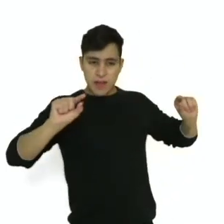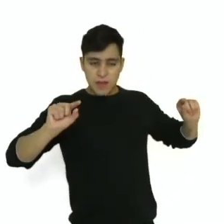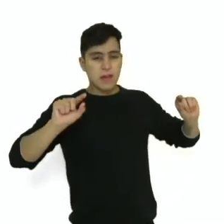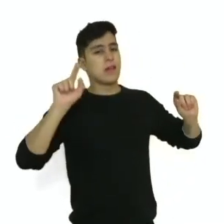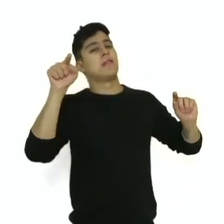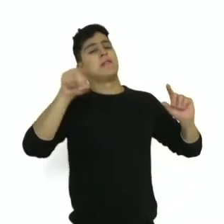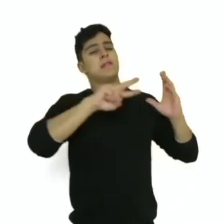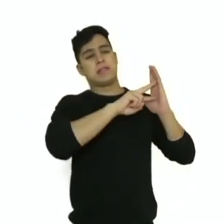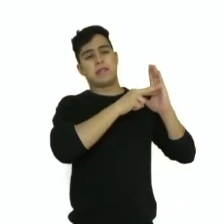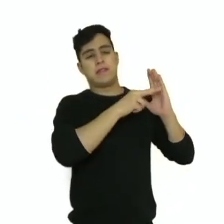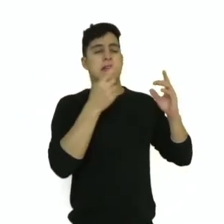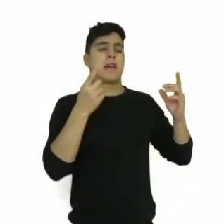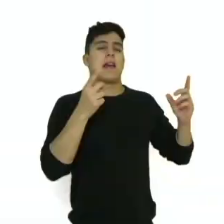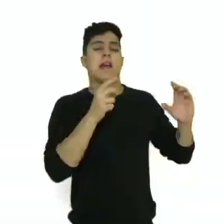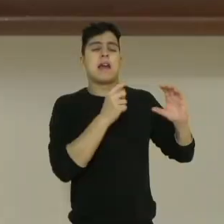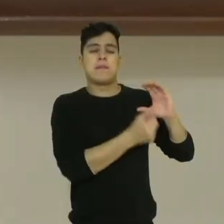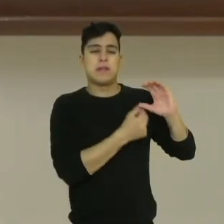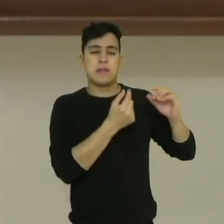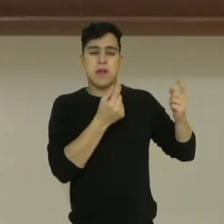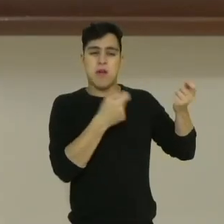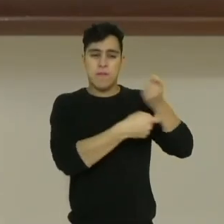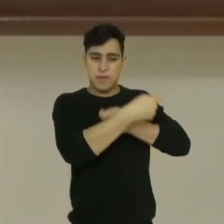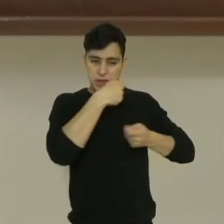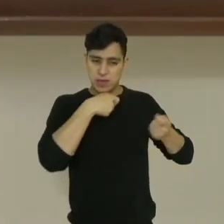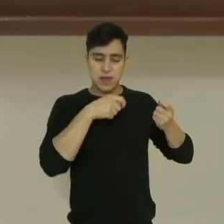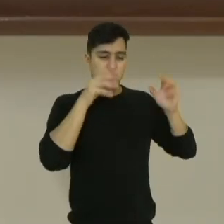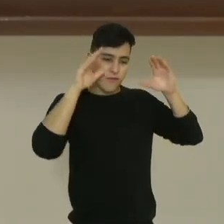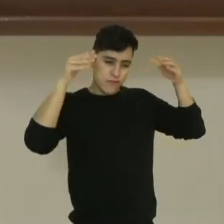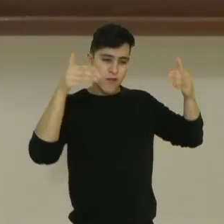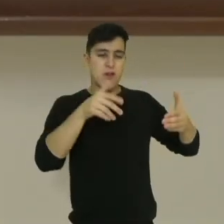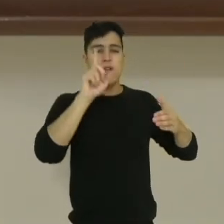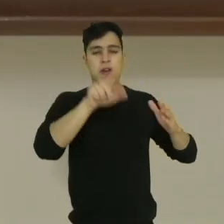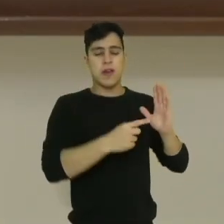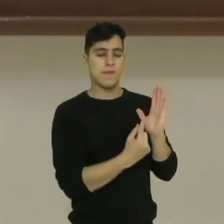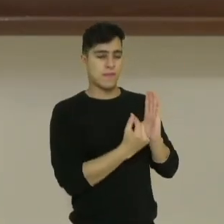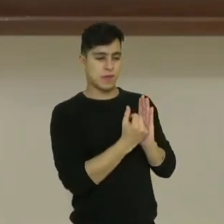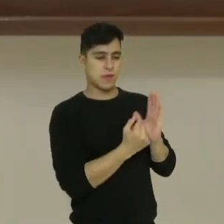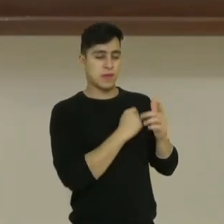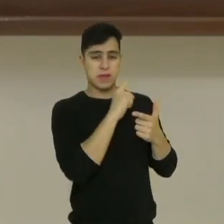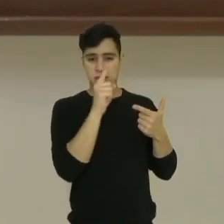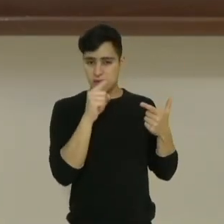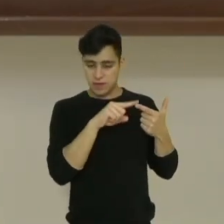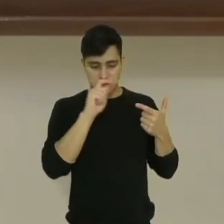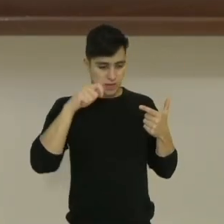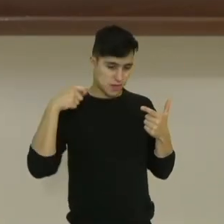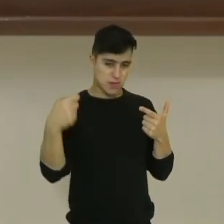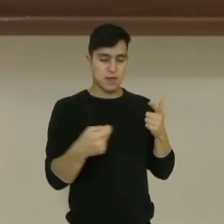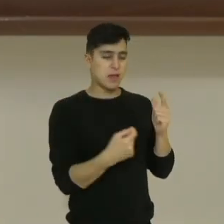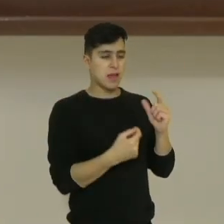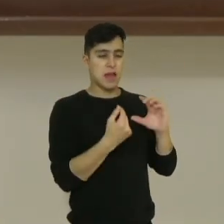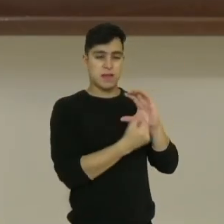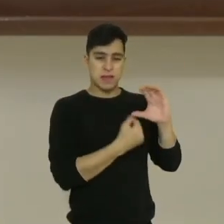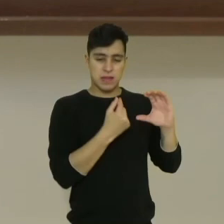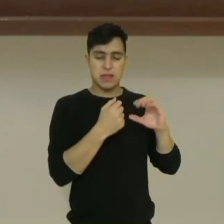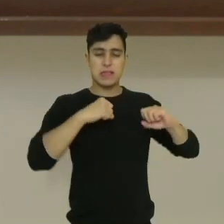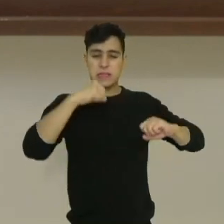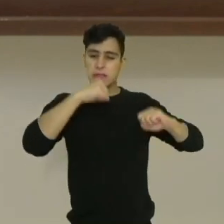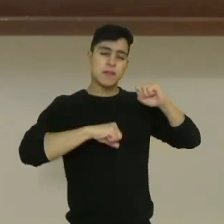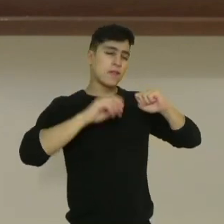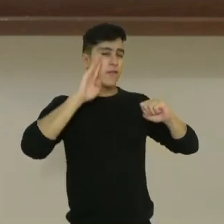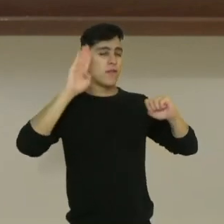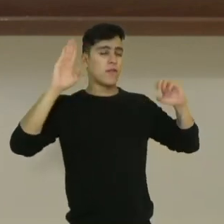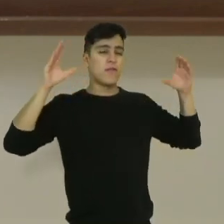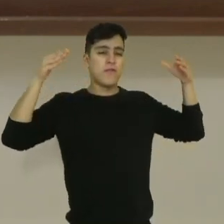capitalismo comercial, onde o foco principal é a burguesia. A frase 2 é o capitalismo industrial, como foco principalmente